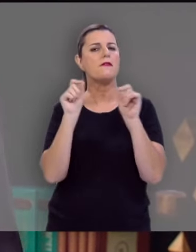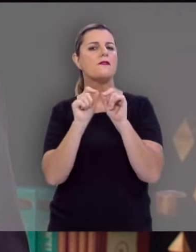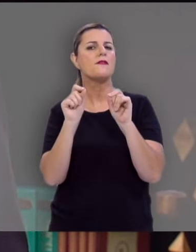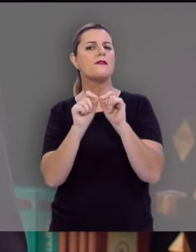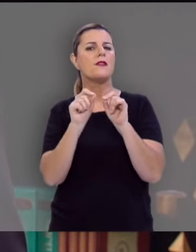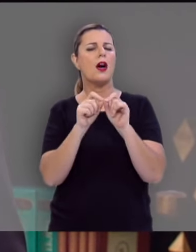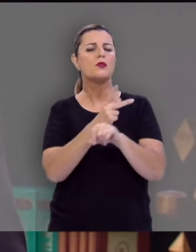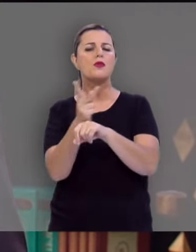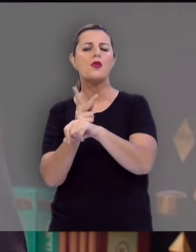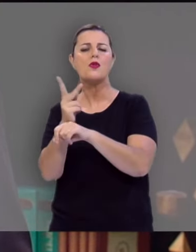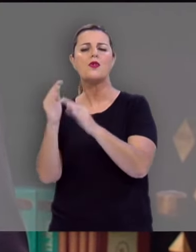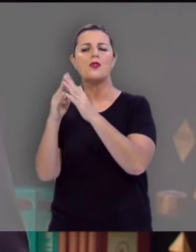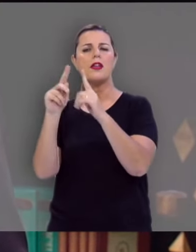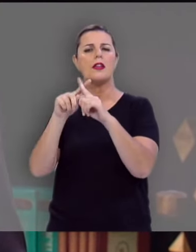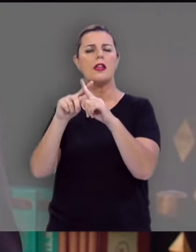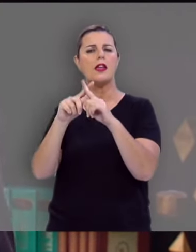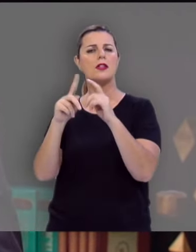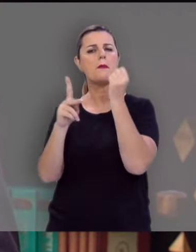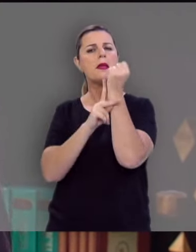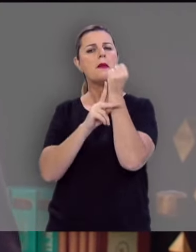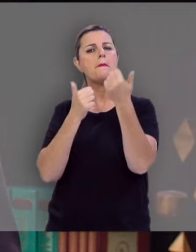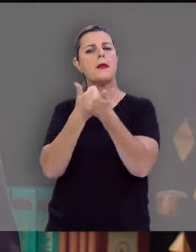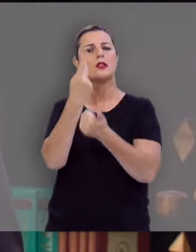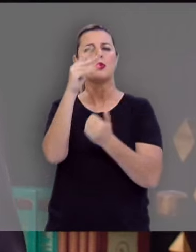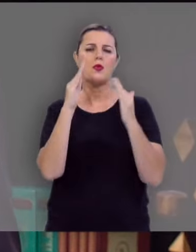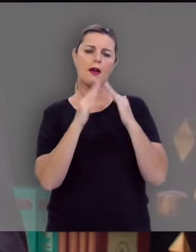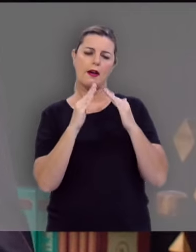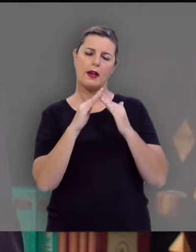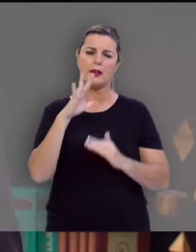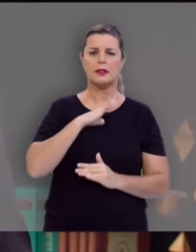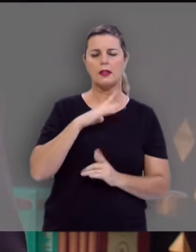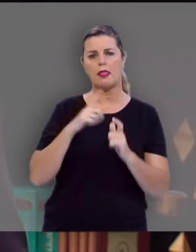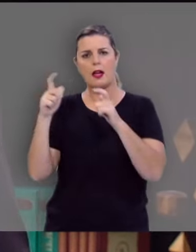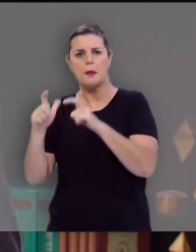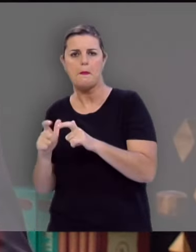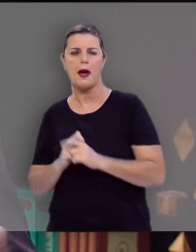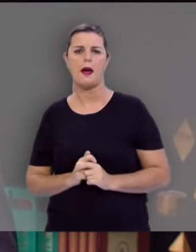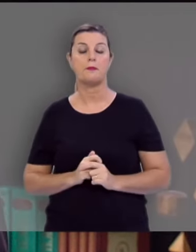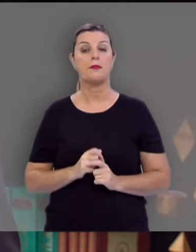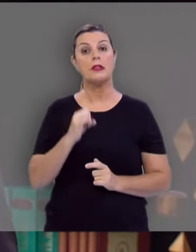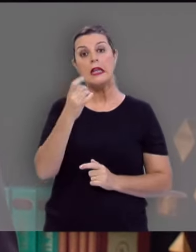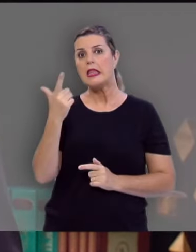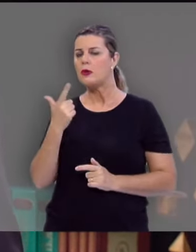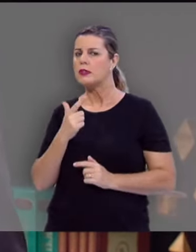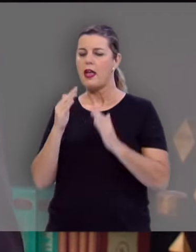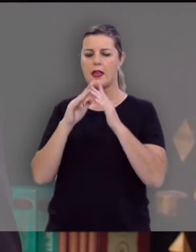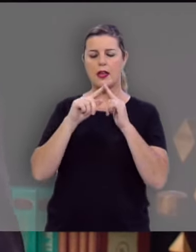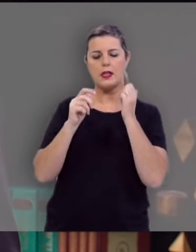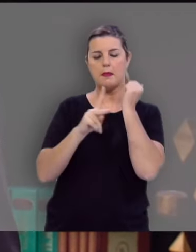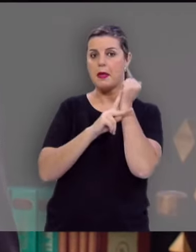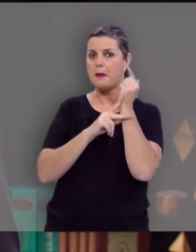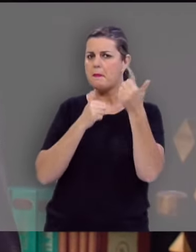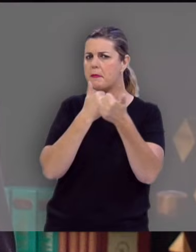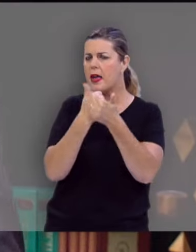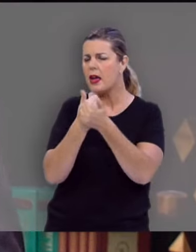fazendo. Procure uma igreja presbiteriana perto de você, na sua cidade, no seu bairro. Se você não tiver uma igreja